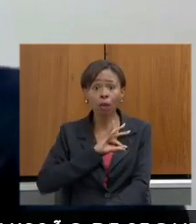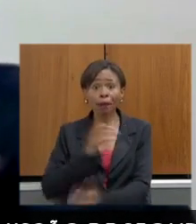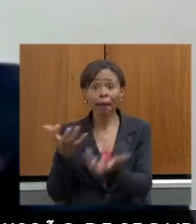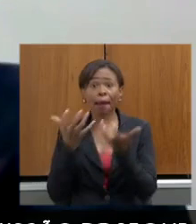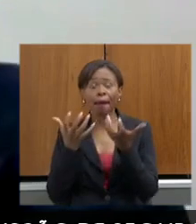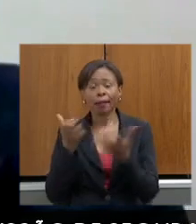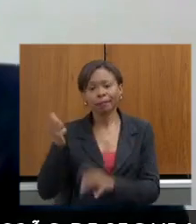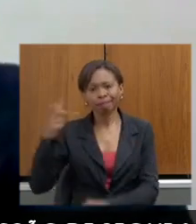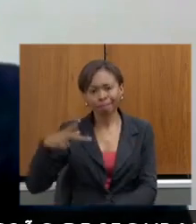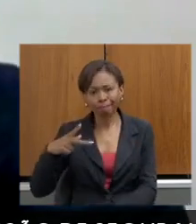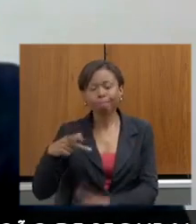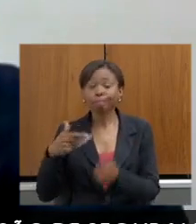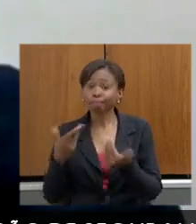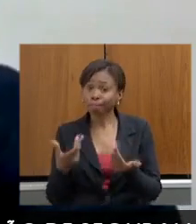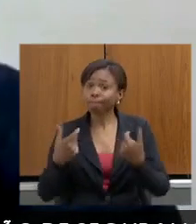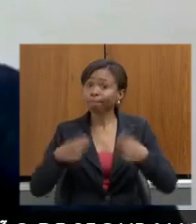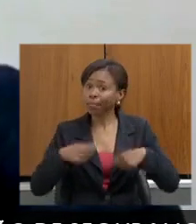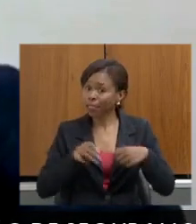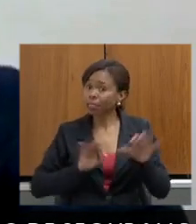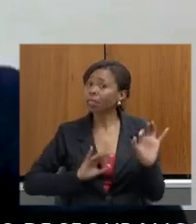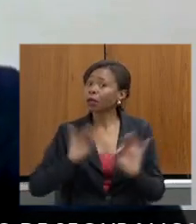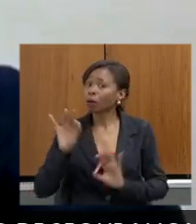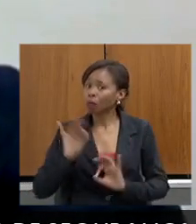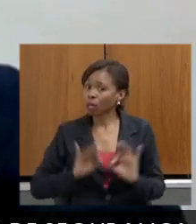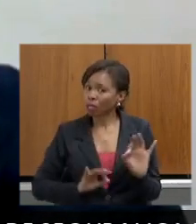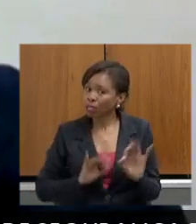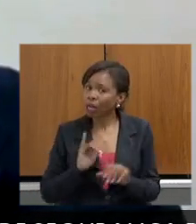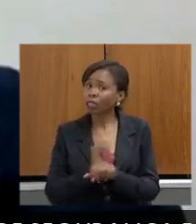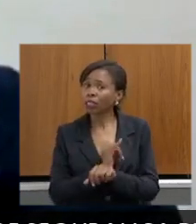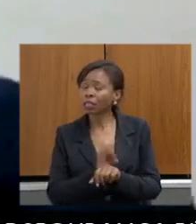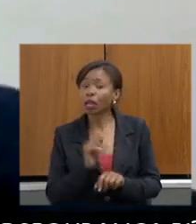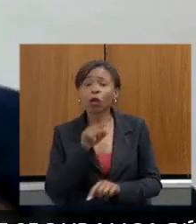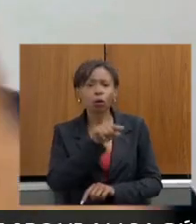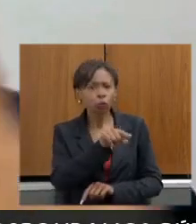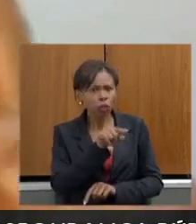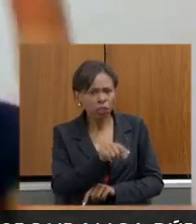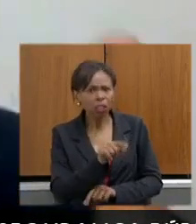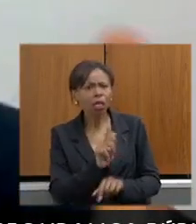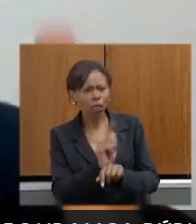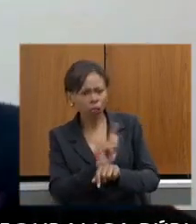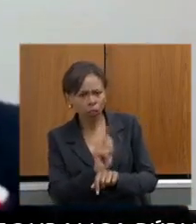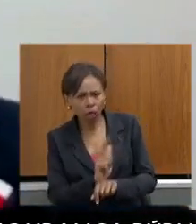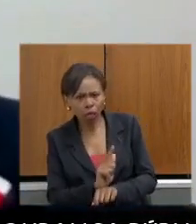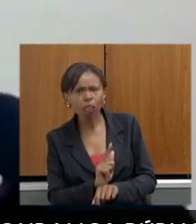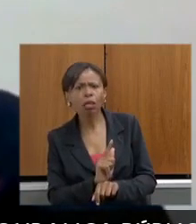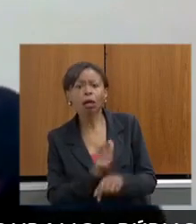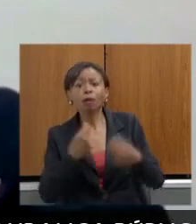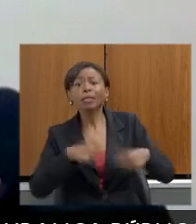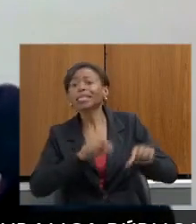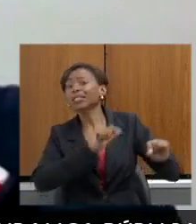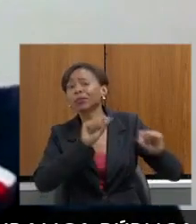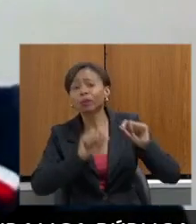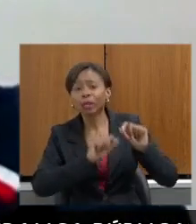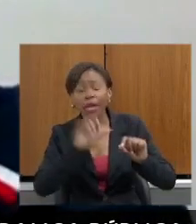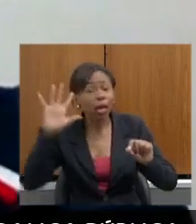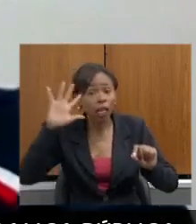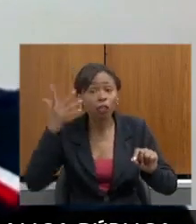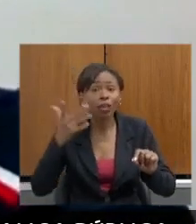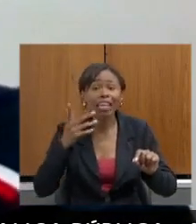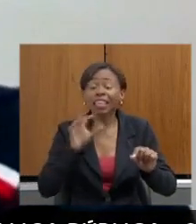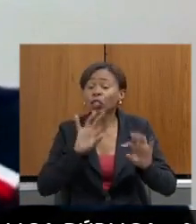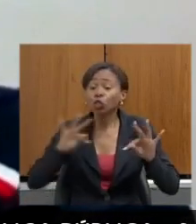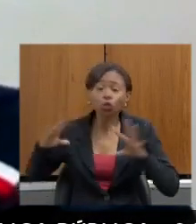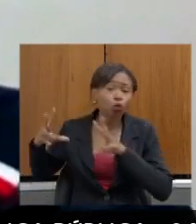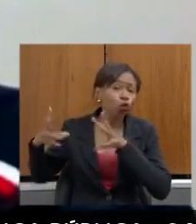temos que preparar eu tenho certeza que o Senhor tem que fazer gestão é para que toda Comarca de Minas Gerais tenha